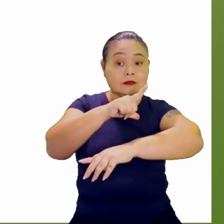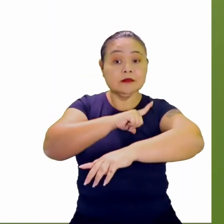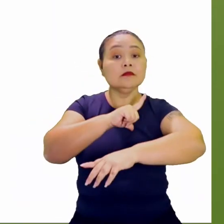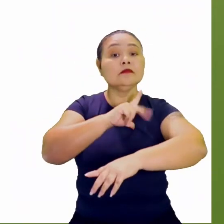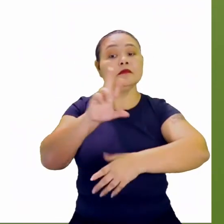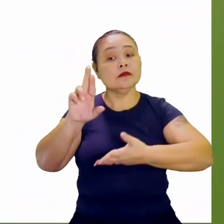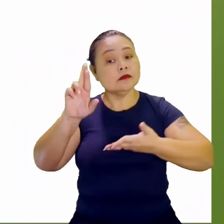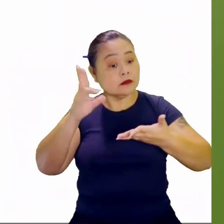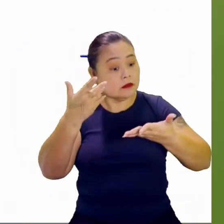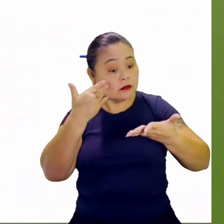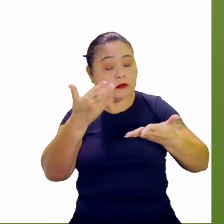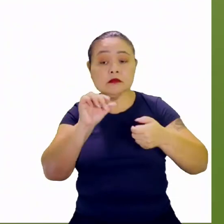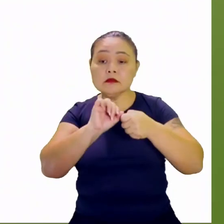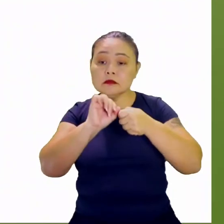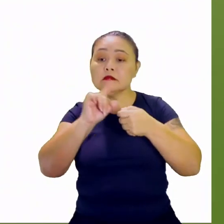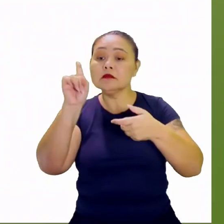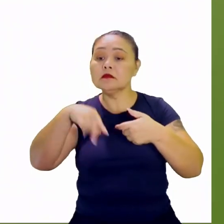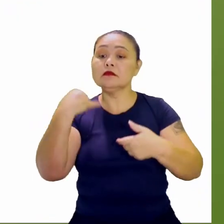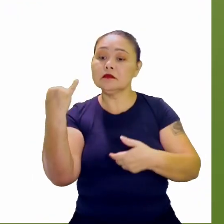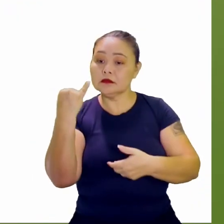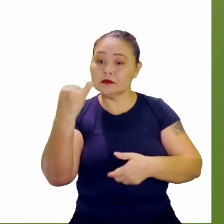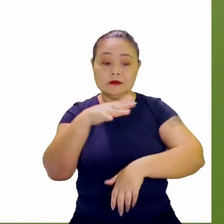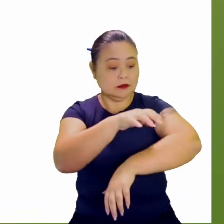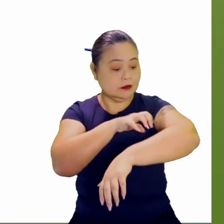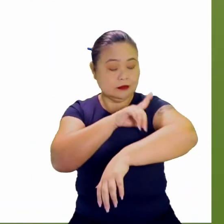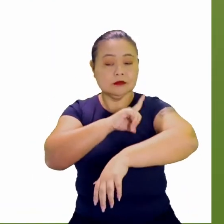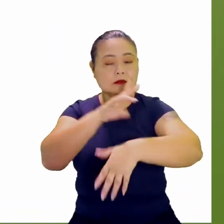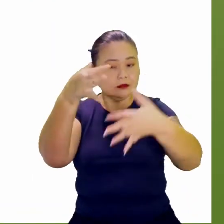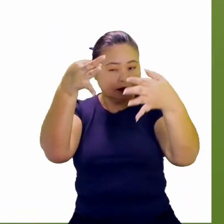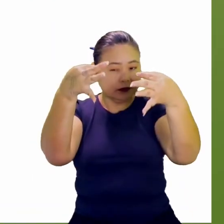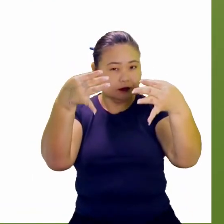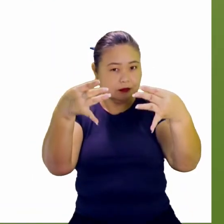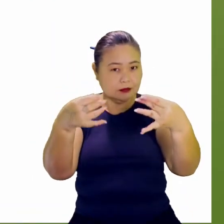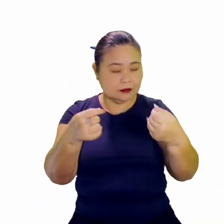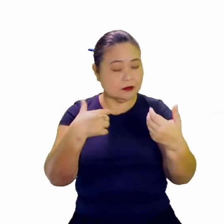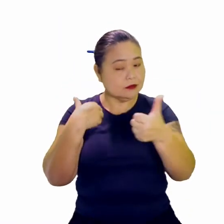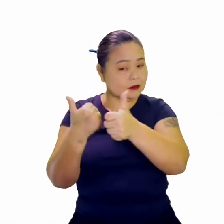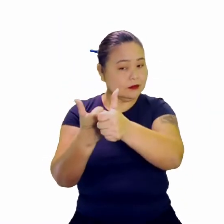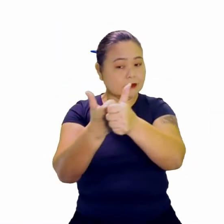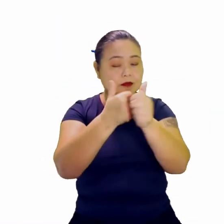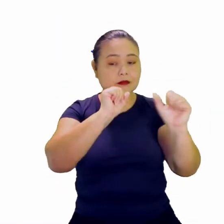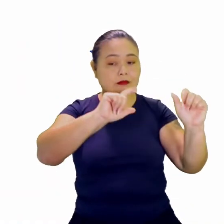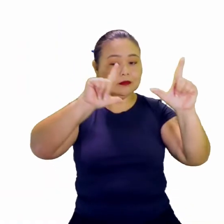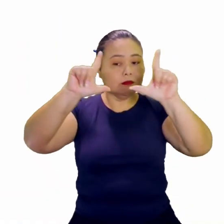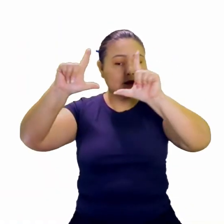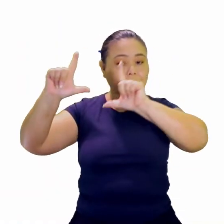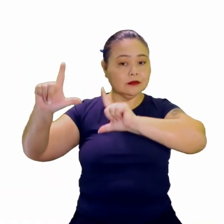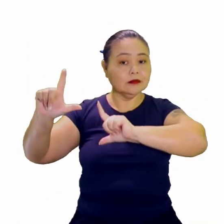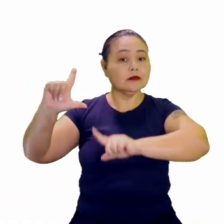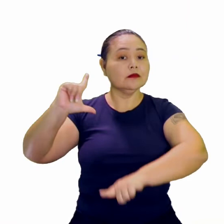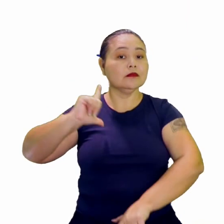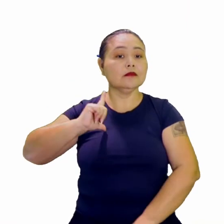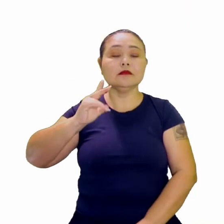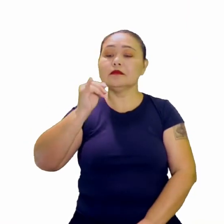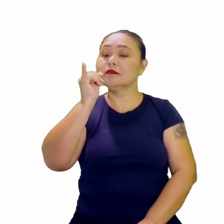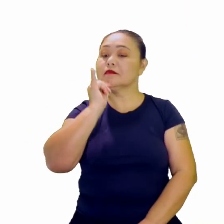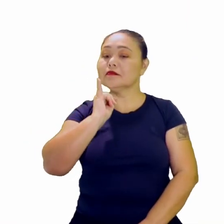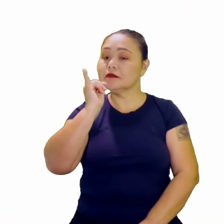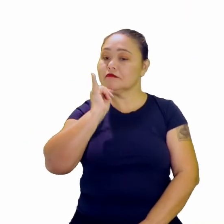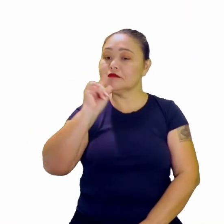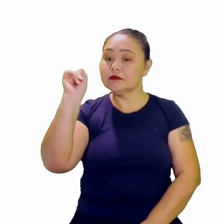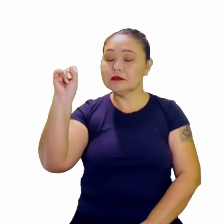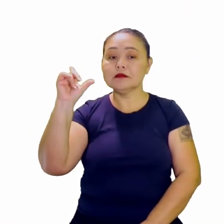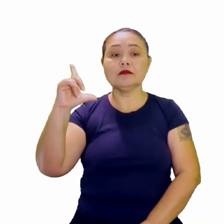essa resposta, as fibras vão ser importantes. Mas vamos detalhar um pouquinho mais? Acompanha comigo aí no slide. Então aqui eu tenho um exemplo, né,